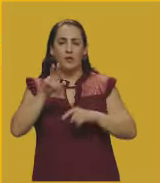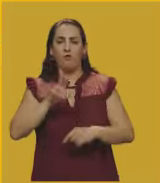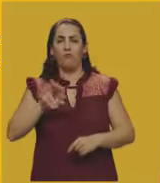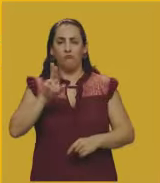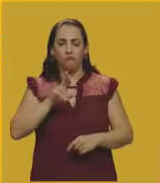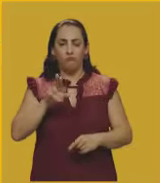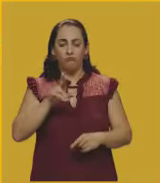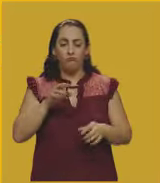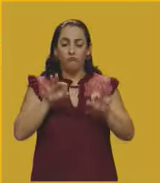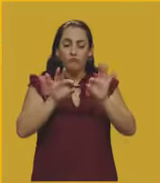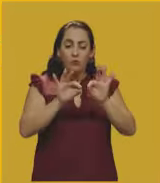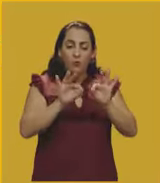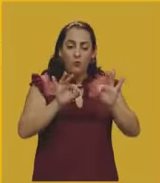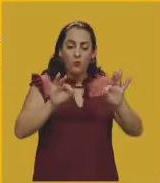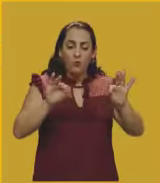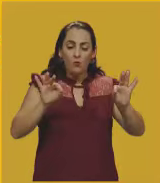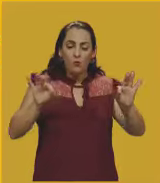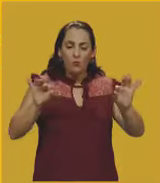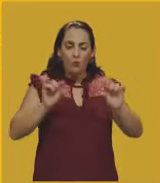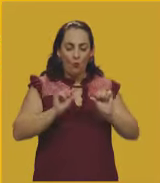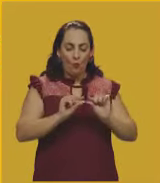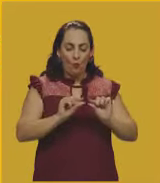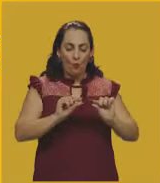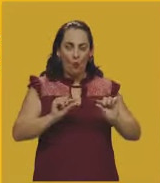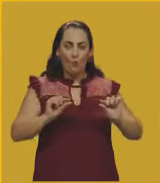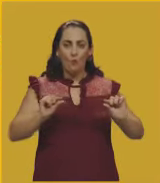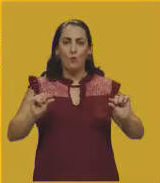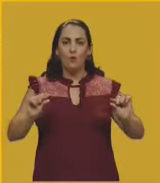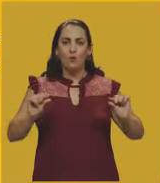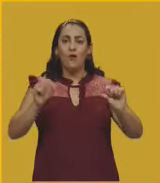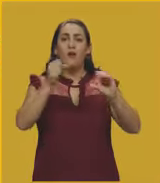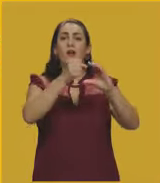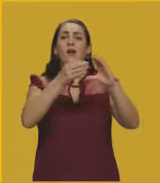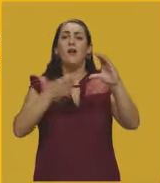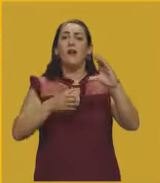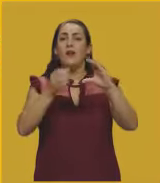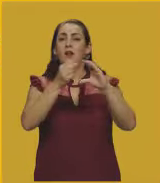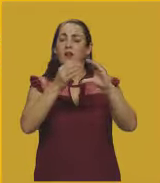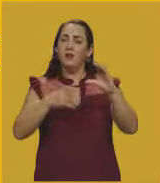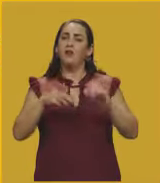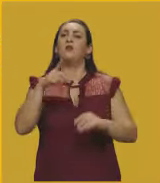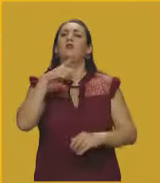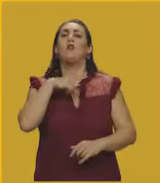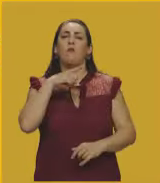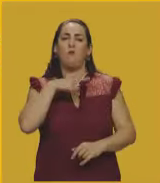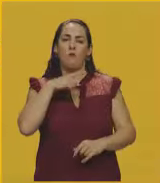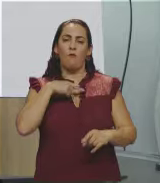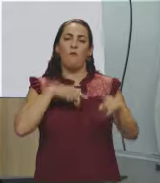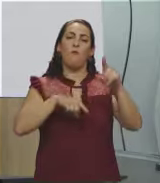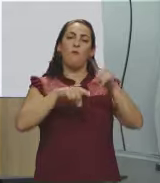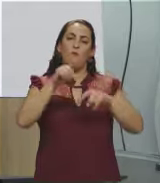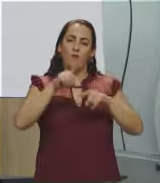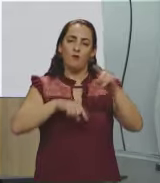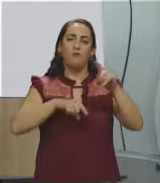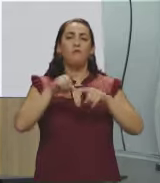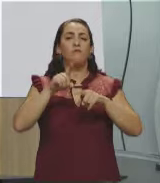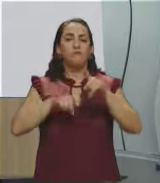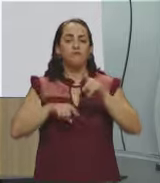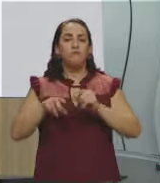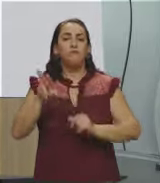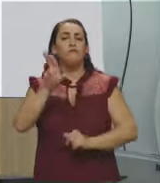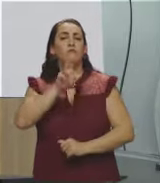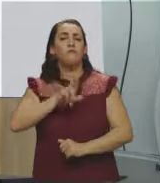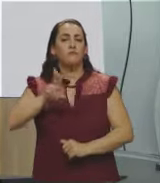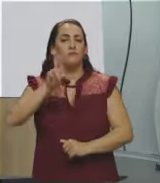desse material, da espessura dele. Então são características físicas do meu material que são incorporadas aqui para a